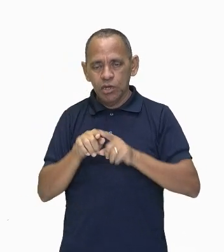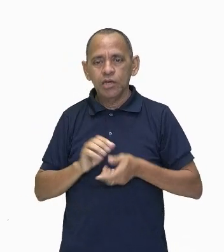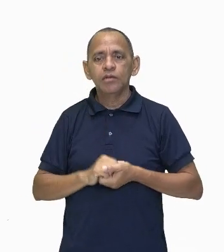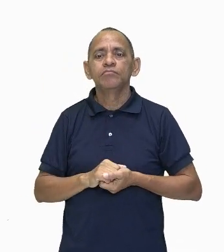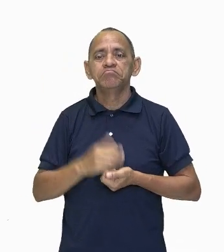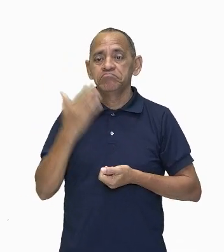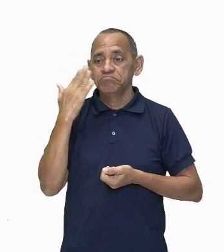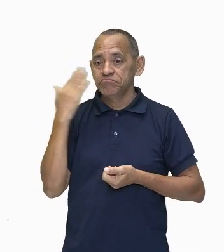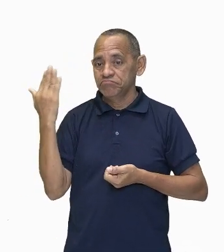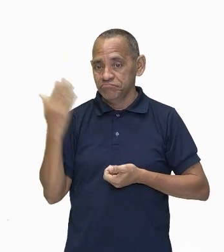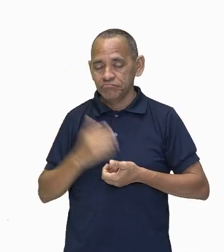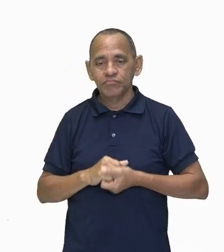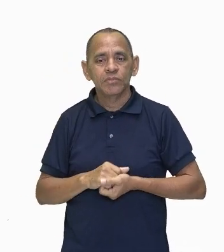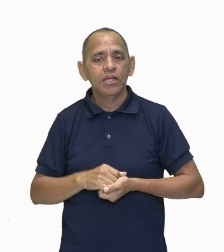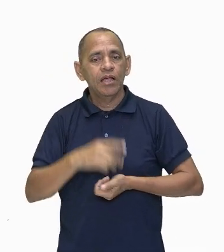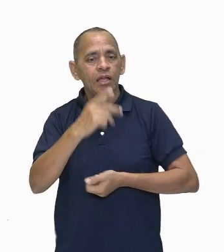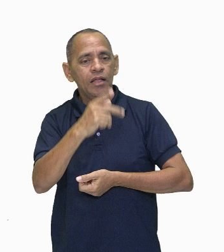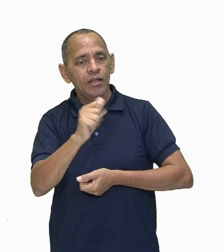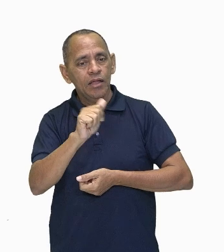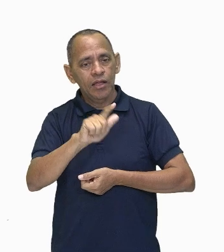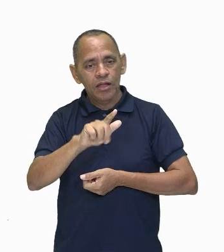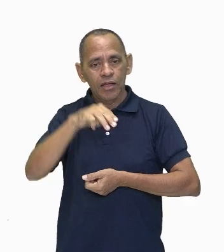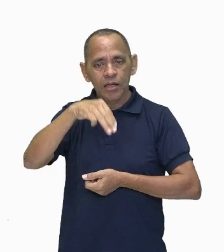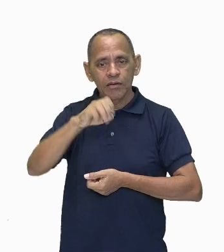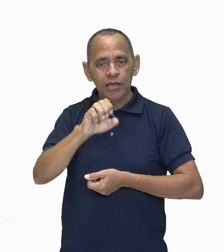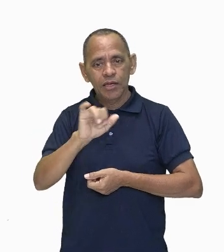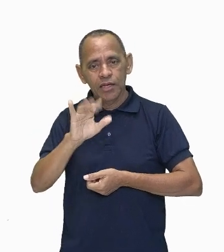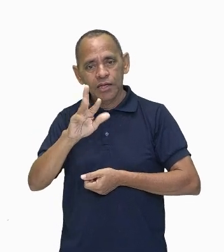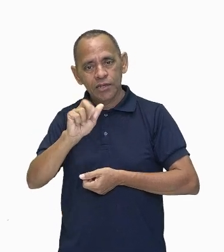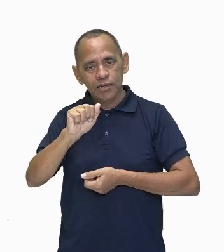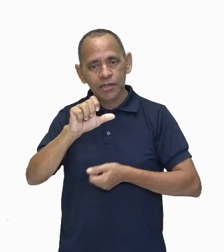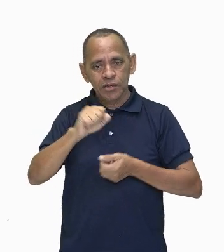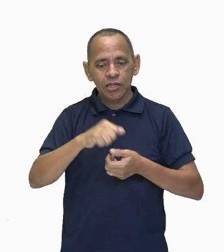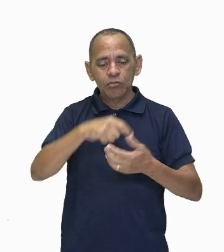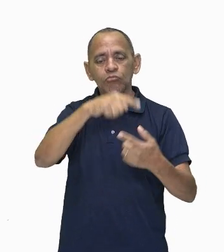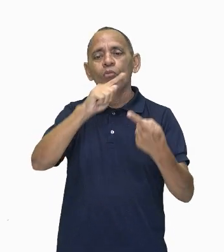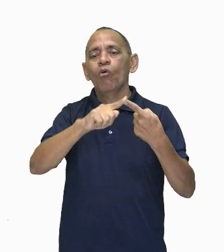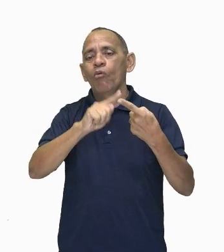Com 1.567, Santos com